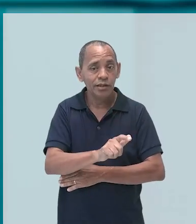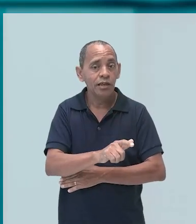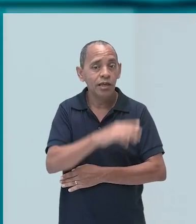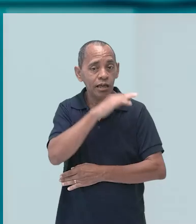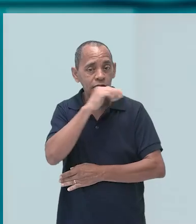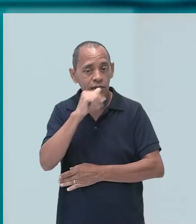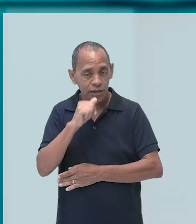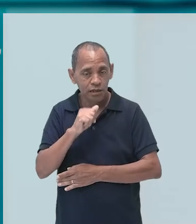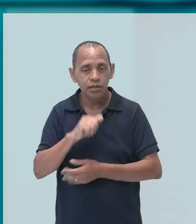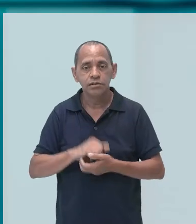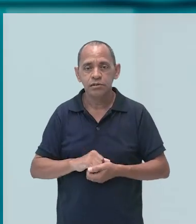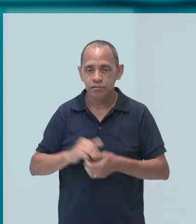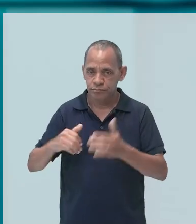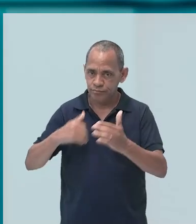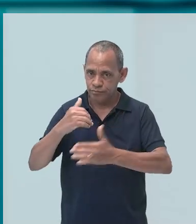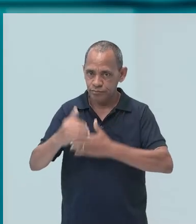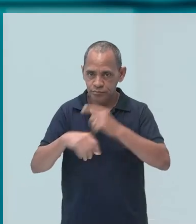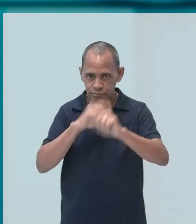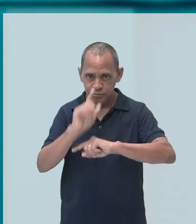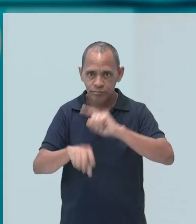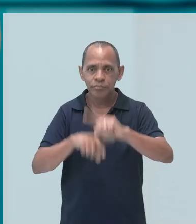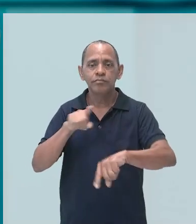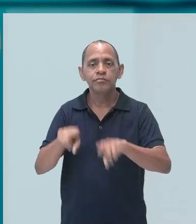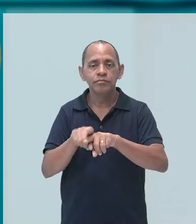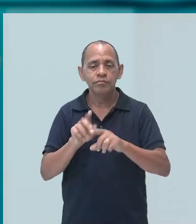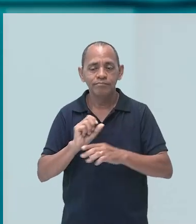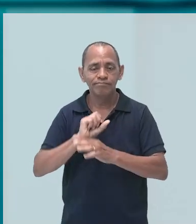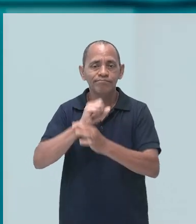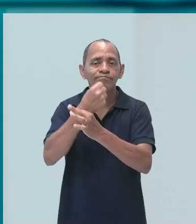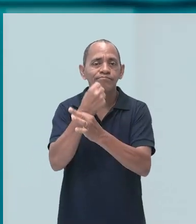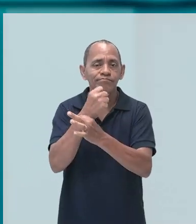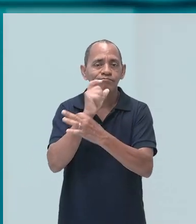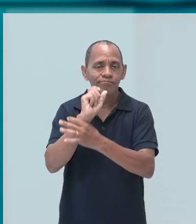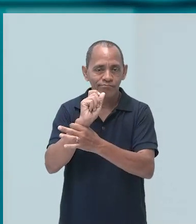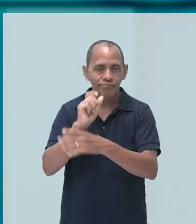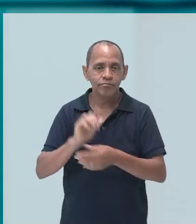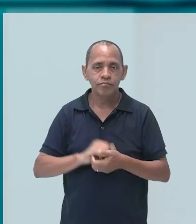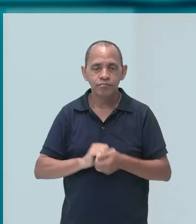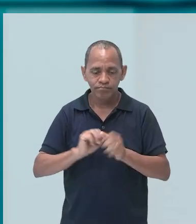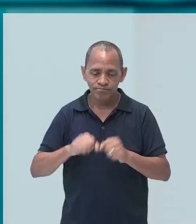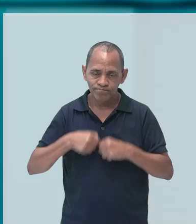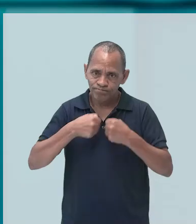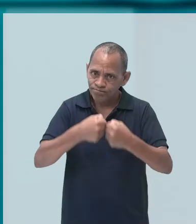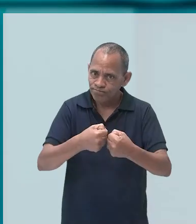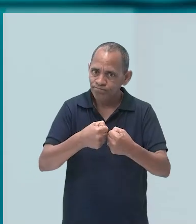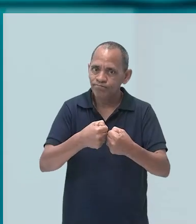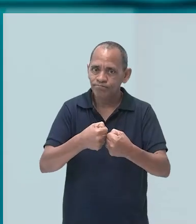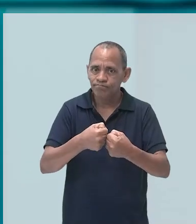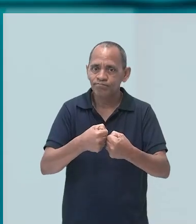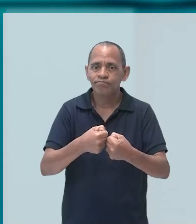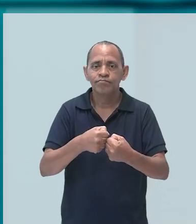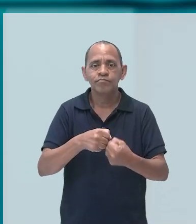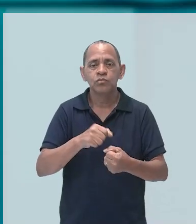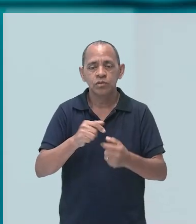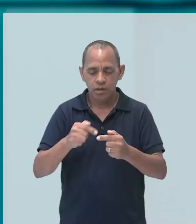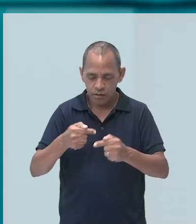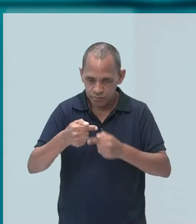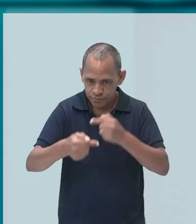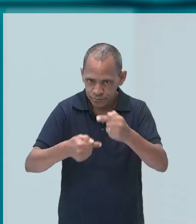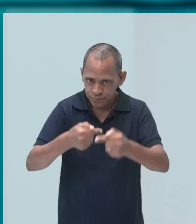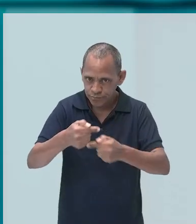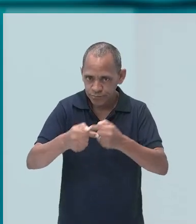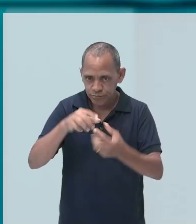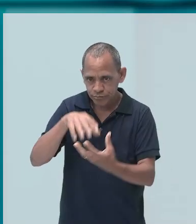essa formação seja plena, né? E que seja garantida ali todo o esforço para que a